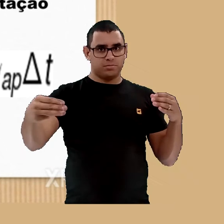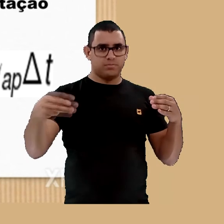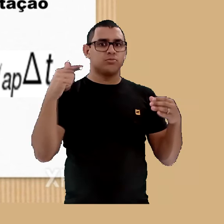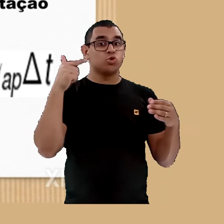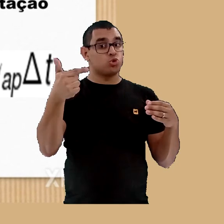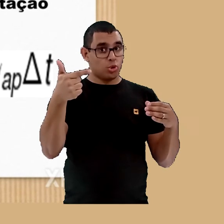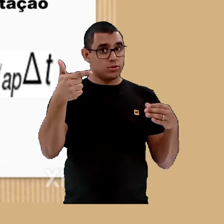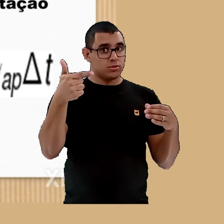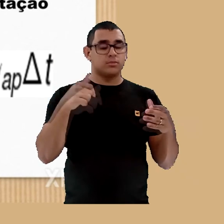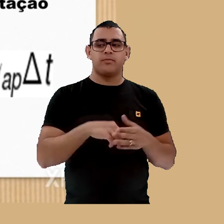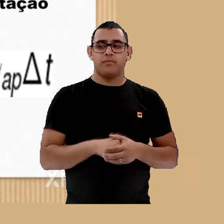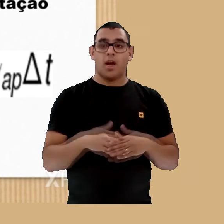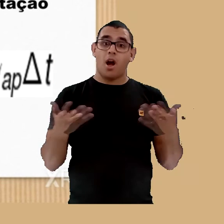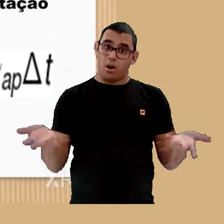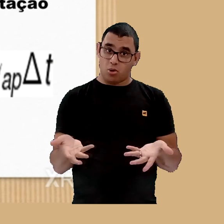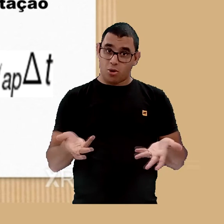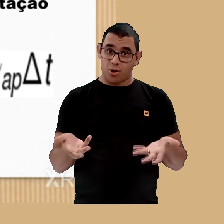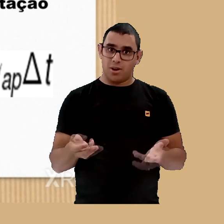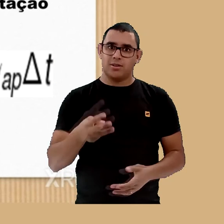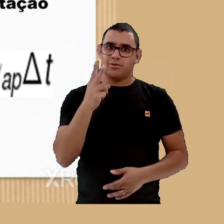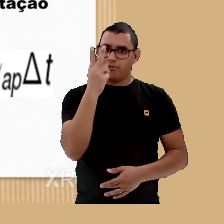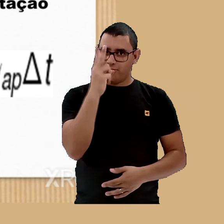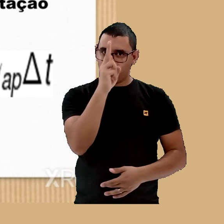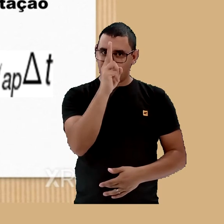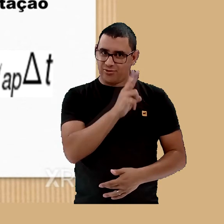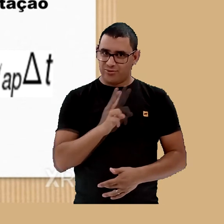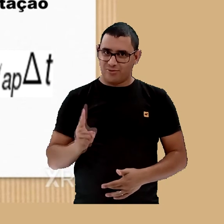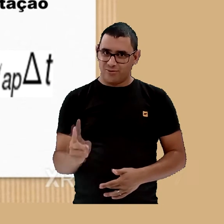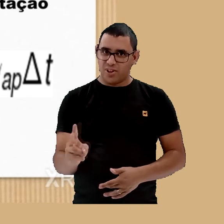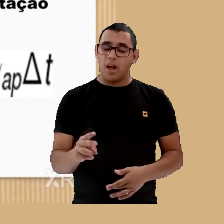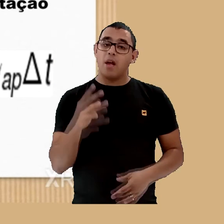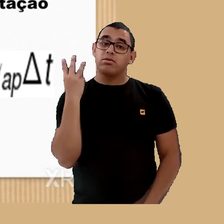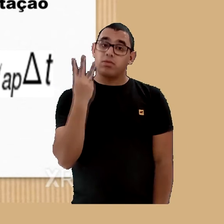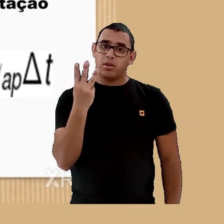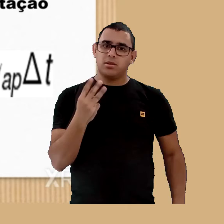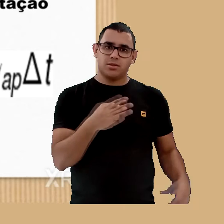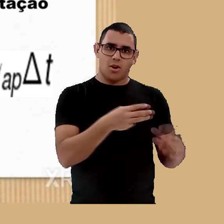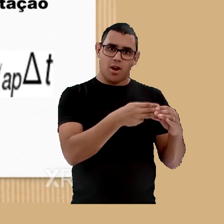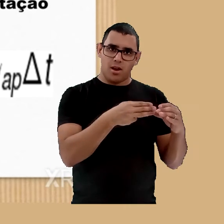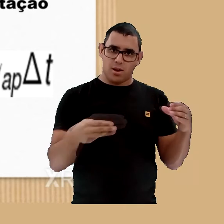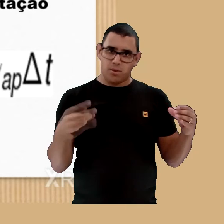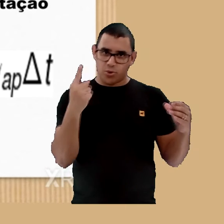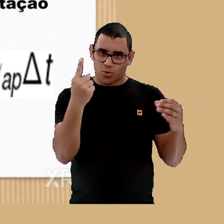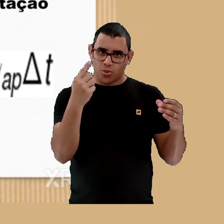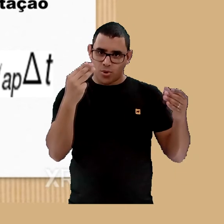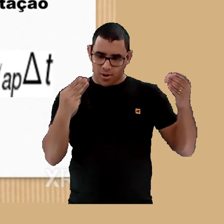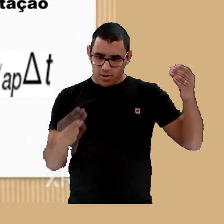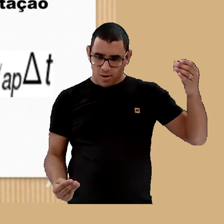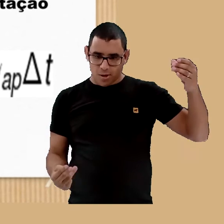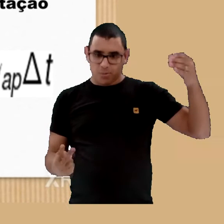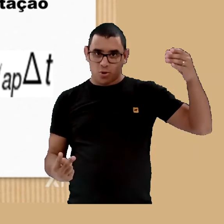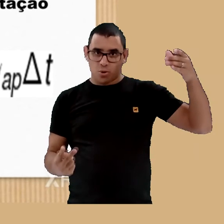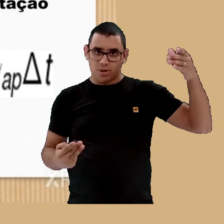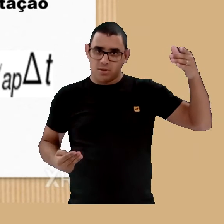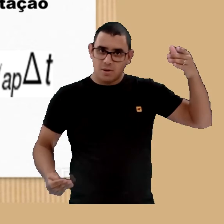cúbicos, vai ser igual a volume inicial do líquido, multiplicado por coeficiente de dilatação